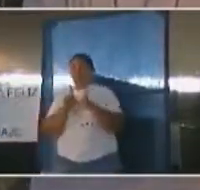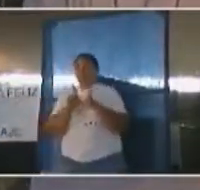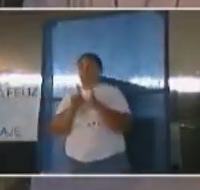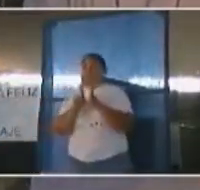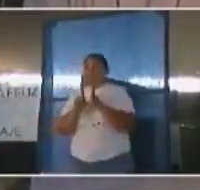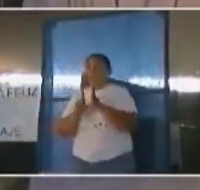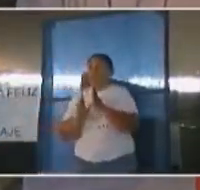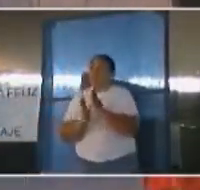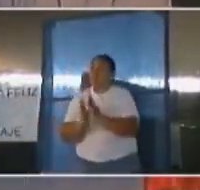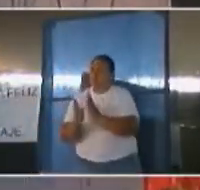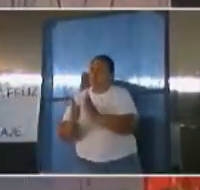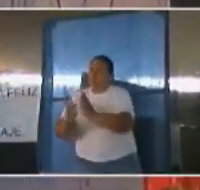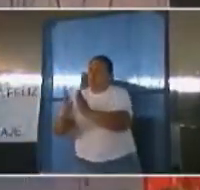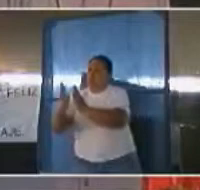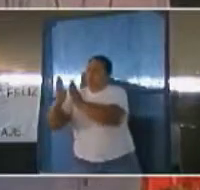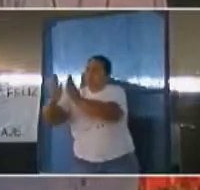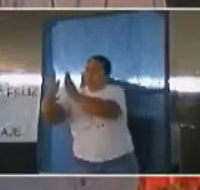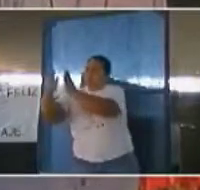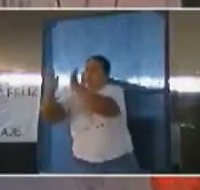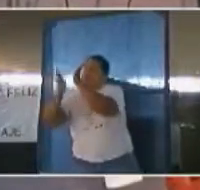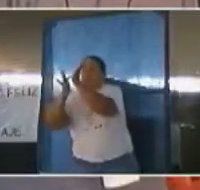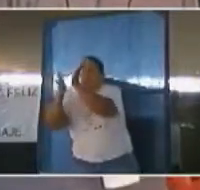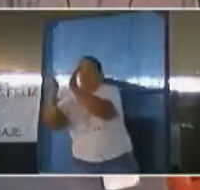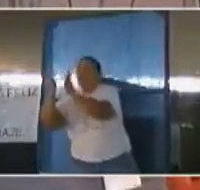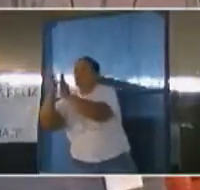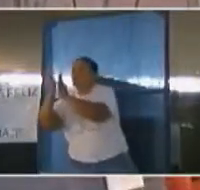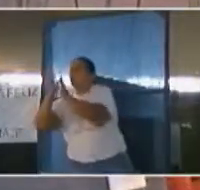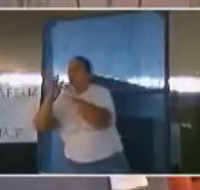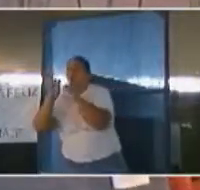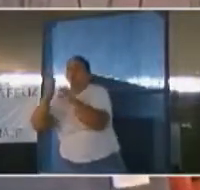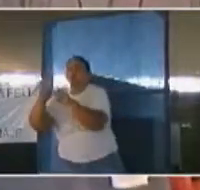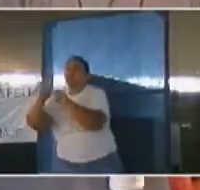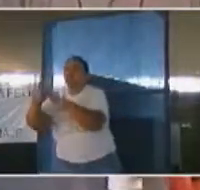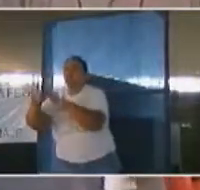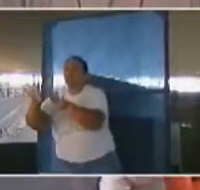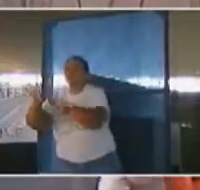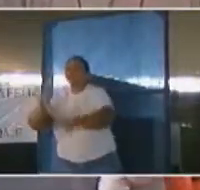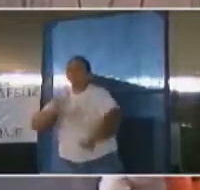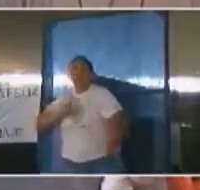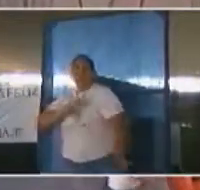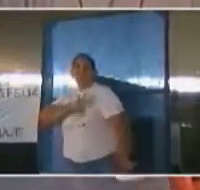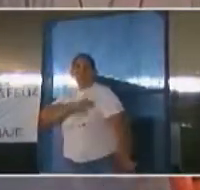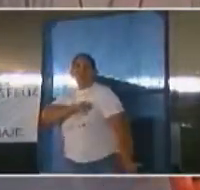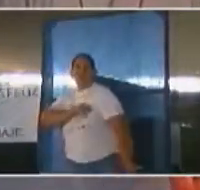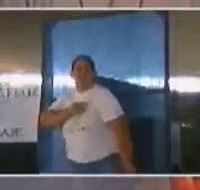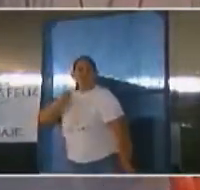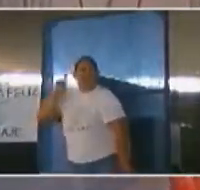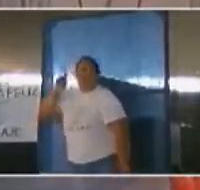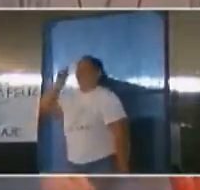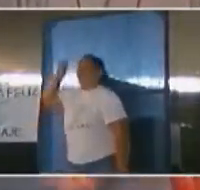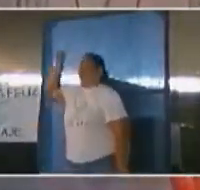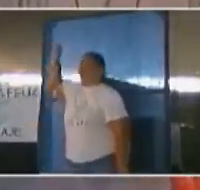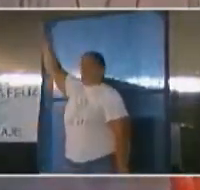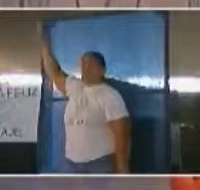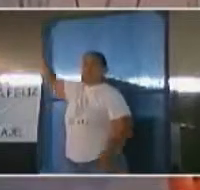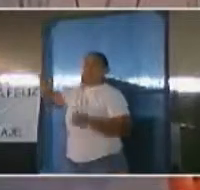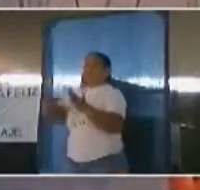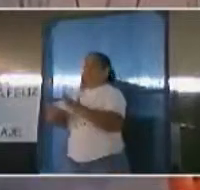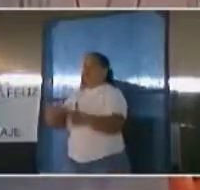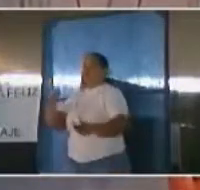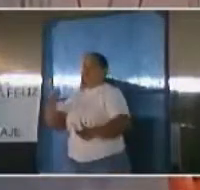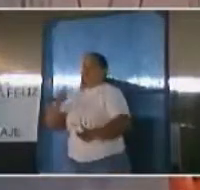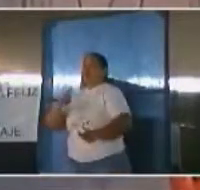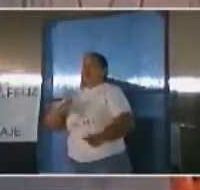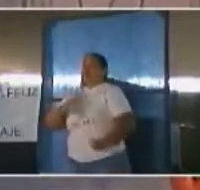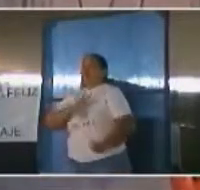seguir Jesus Cristo, seguir o ensinamento de Jesus, né? Amar a Deus acima de todas as coisas e amar o nosso próximo como a